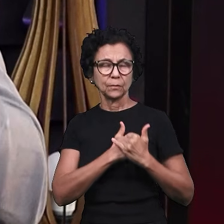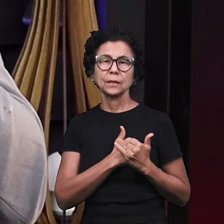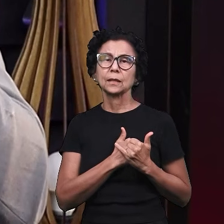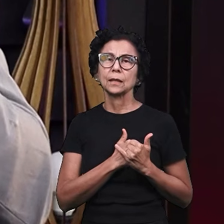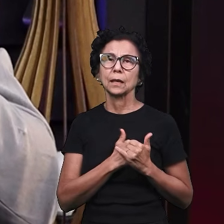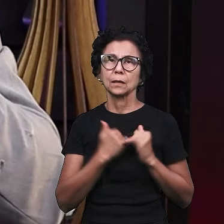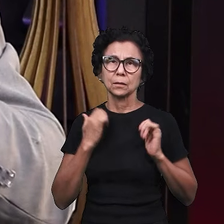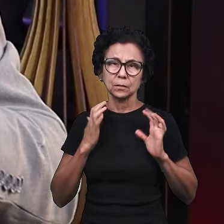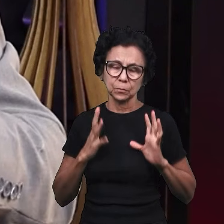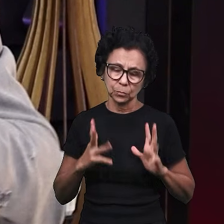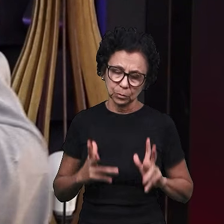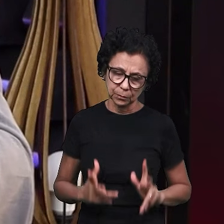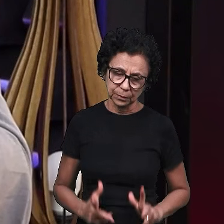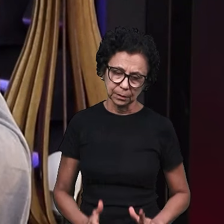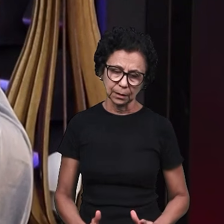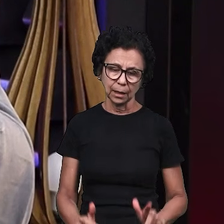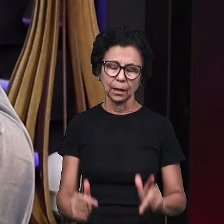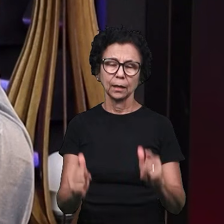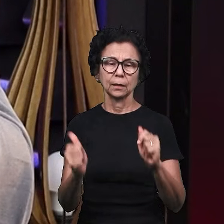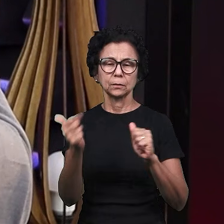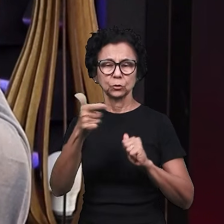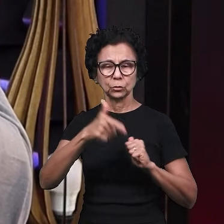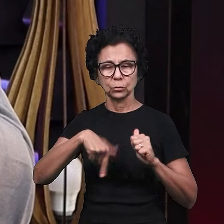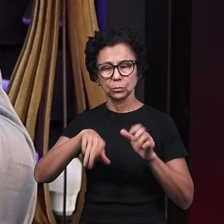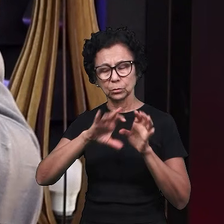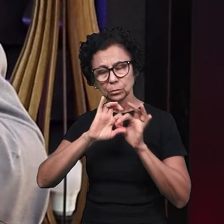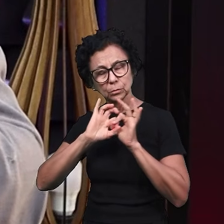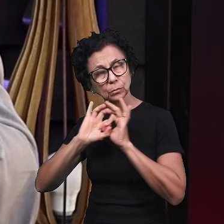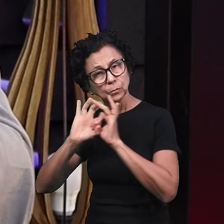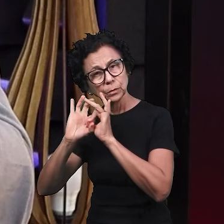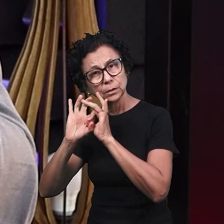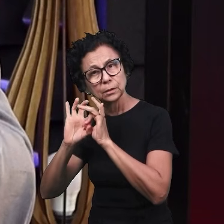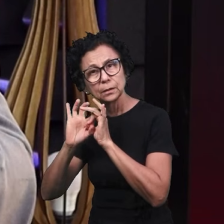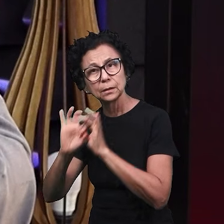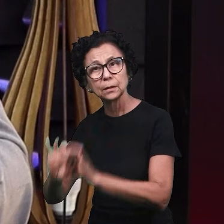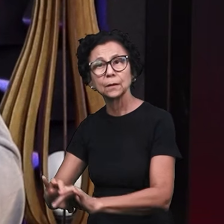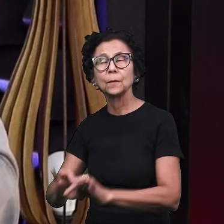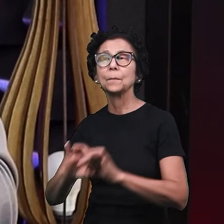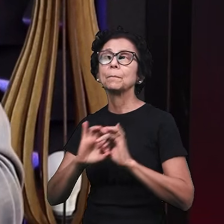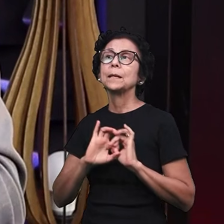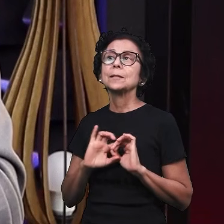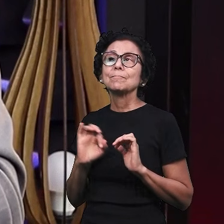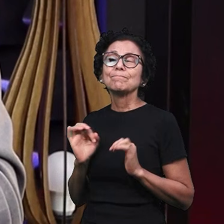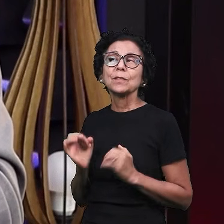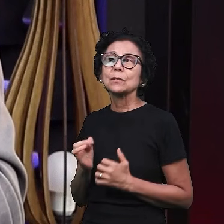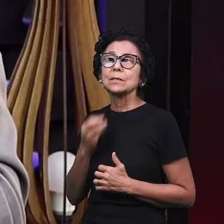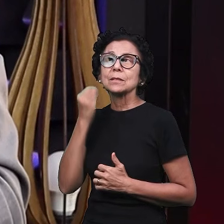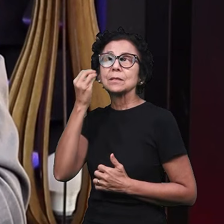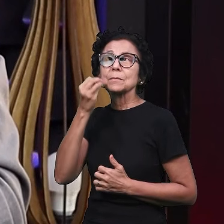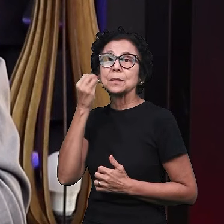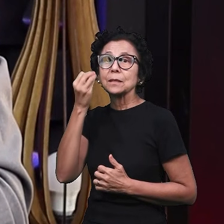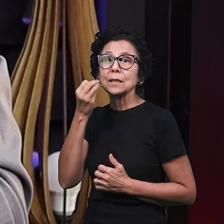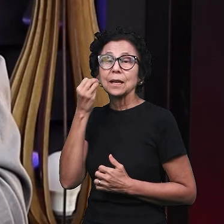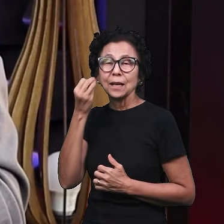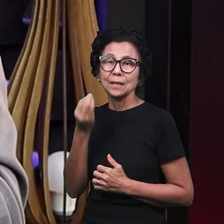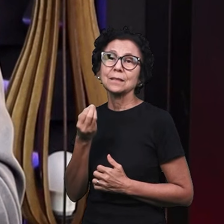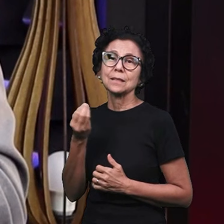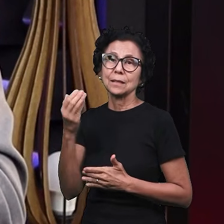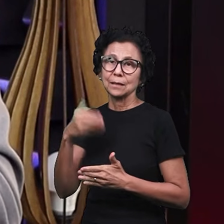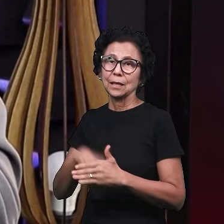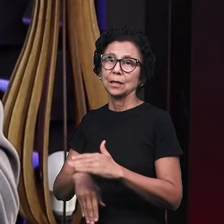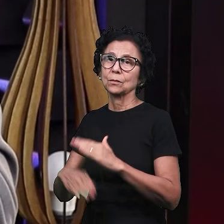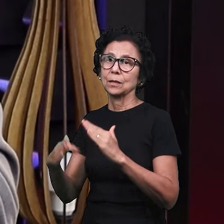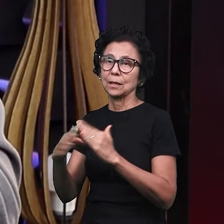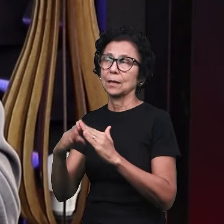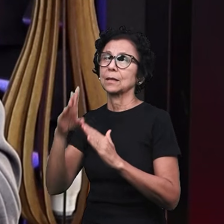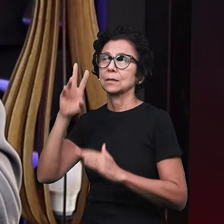O templo é purificado, a nossa vida agora é restituída, a comunhão é restituída, para que nós possamos viver essa experiência